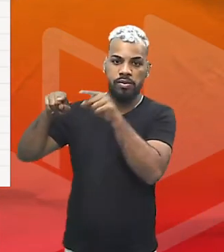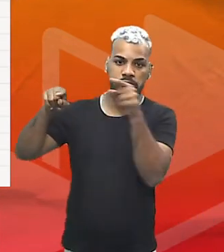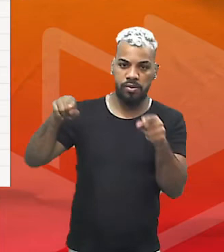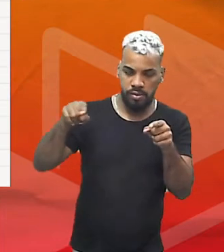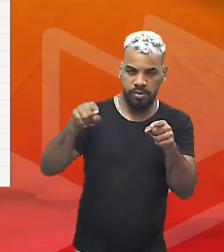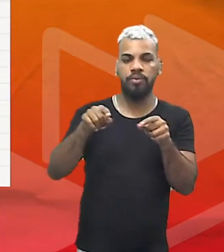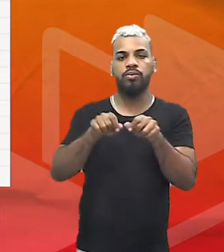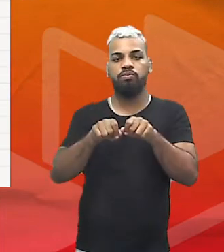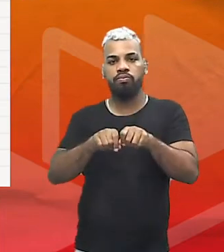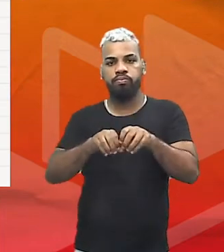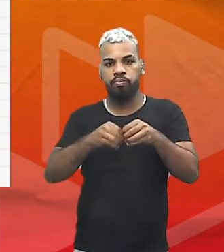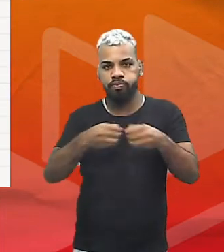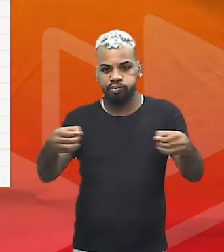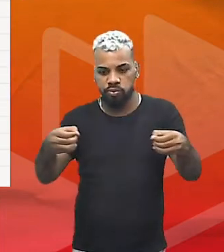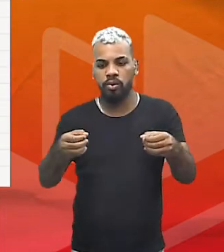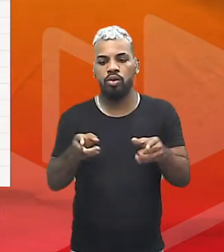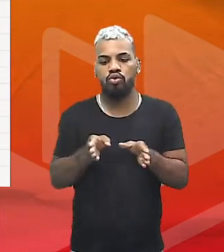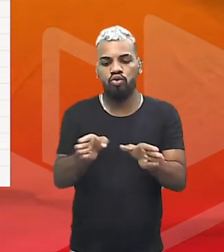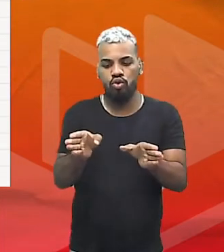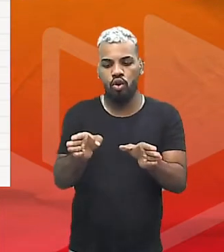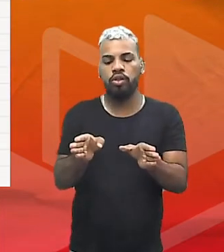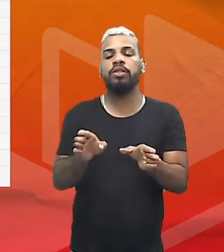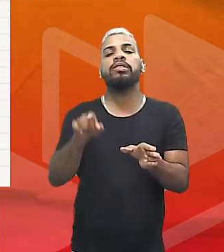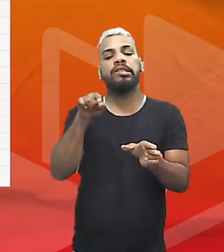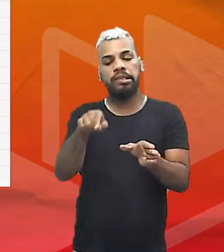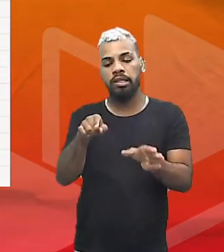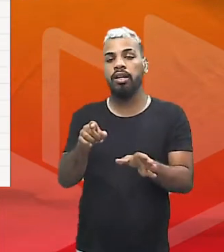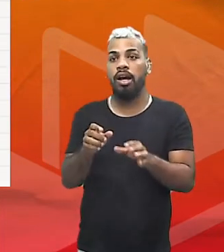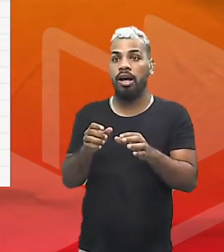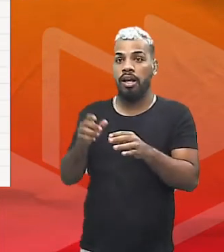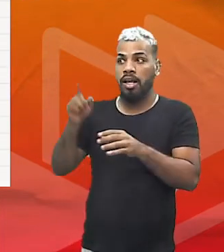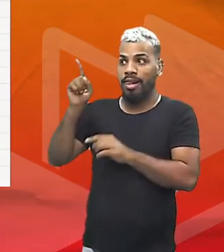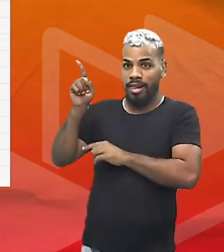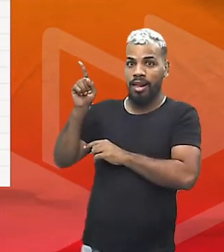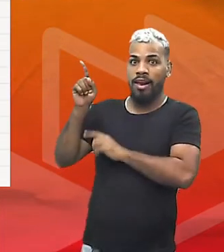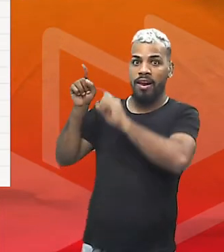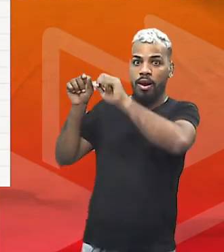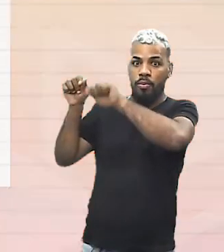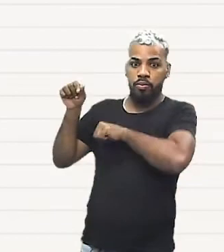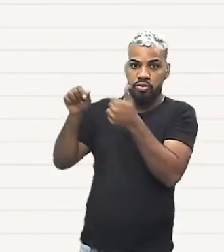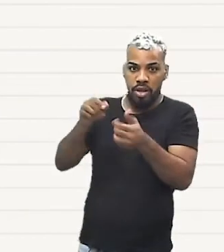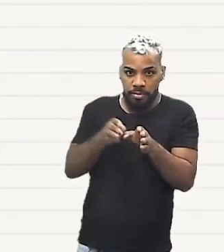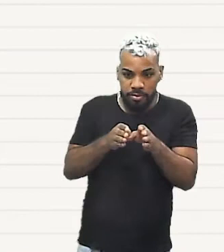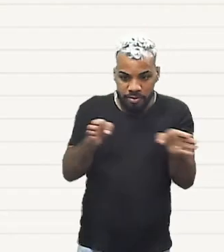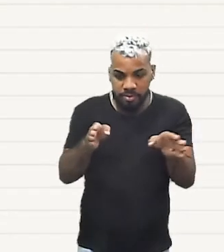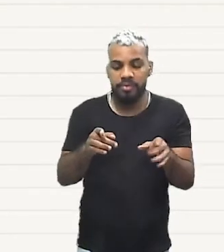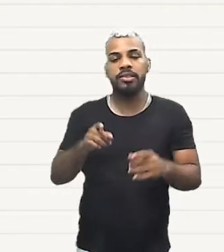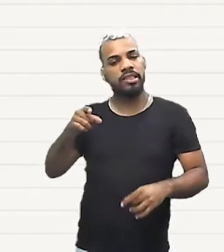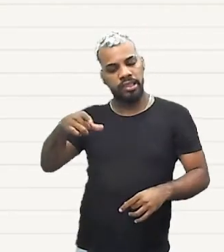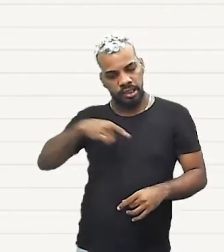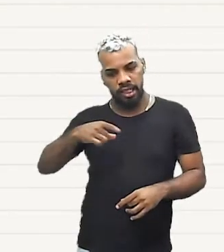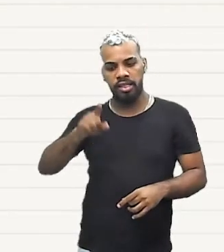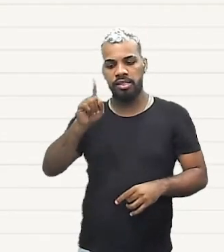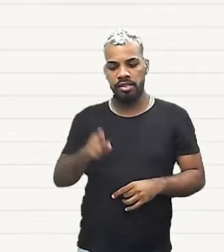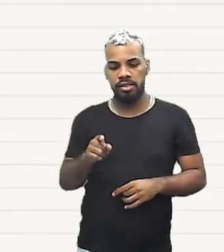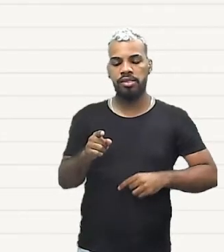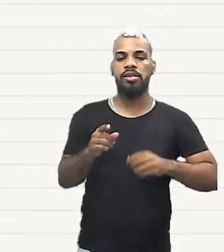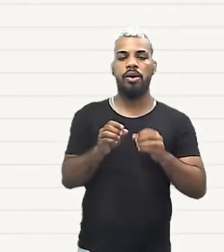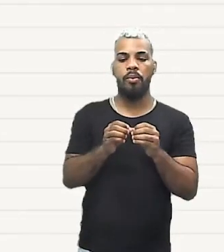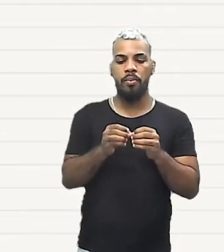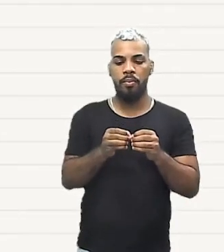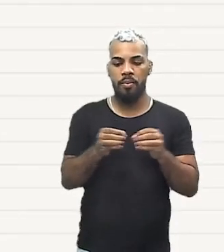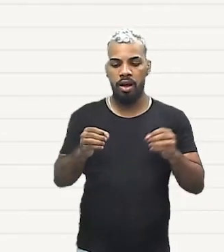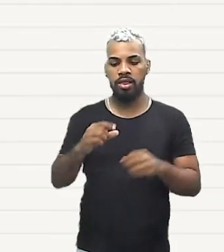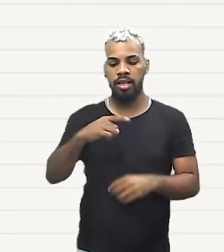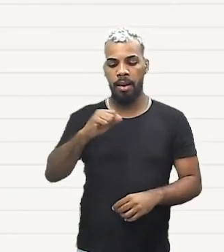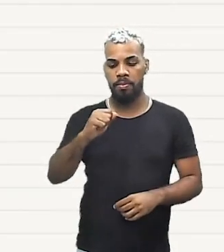é exatamente nesse processo que a gente vai ter um saldo de duas moléculas de